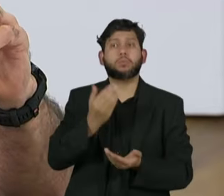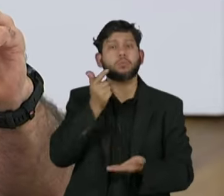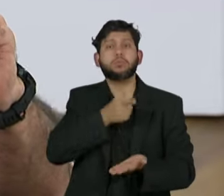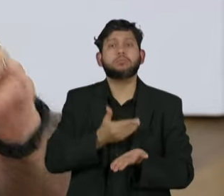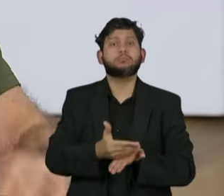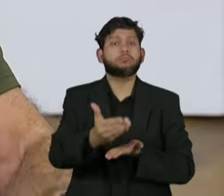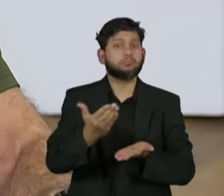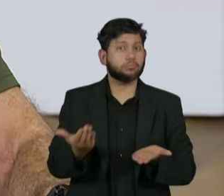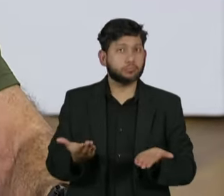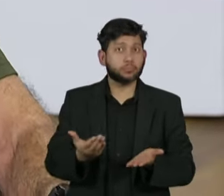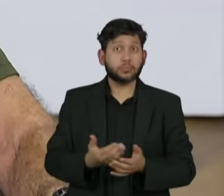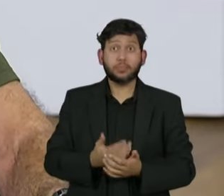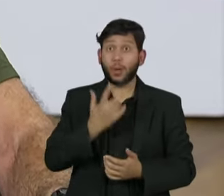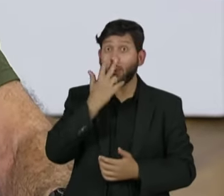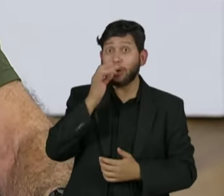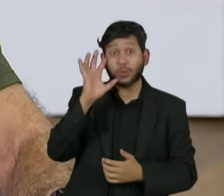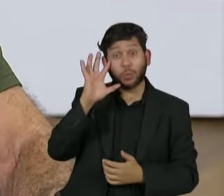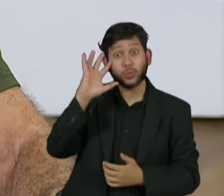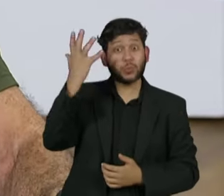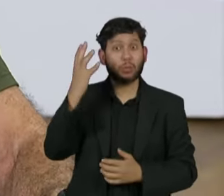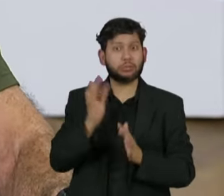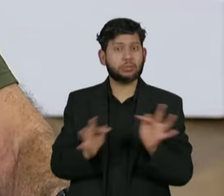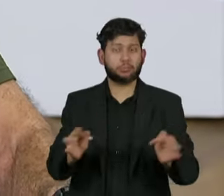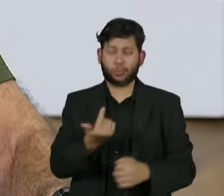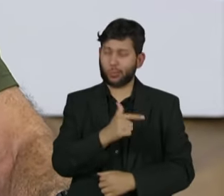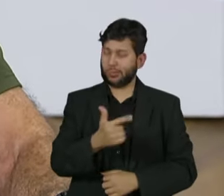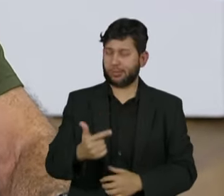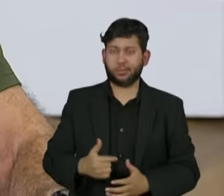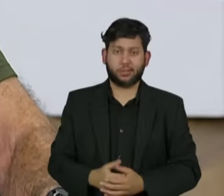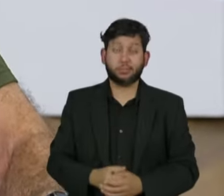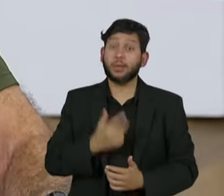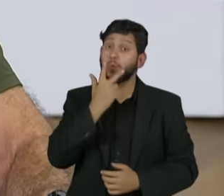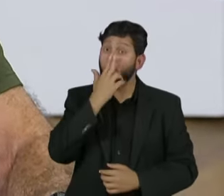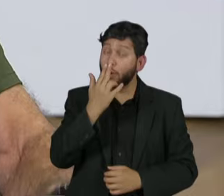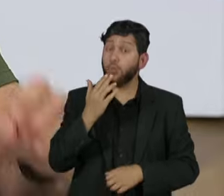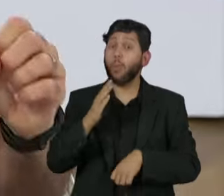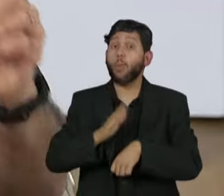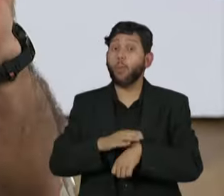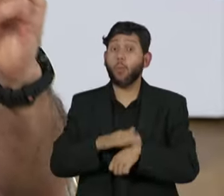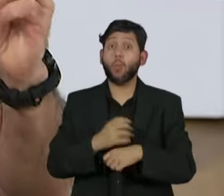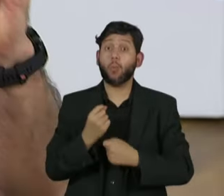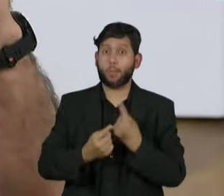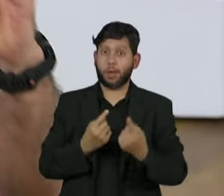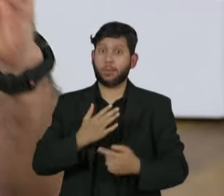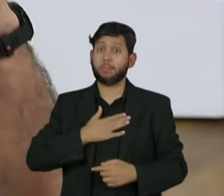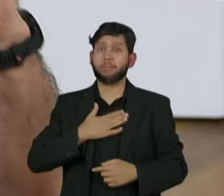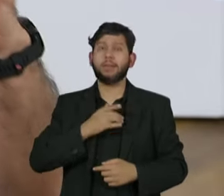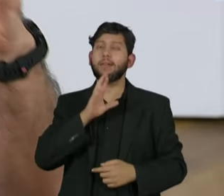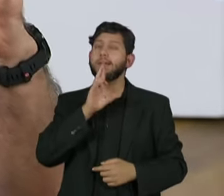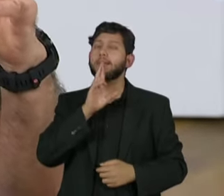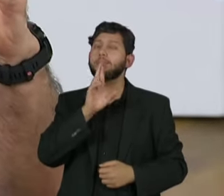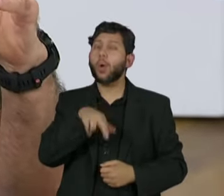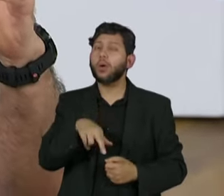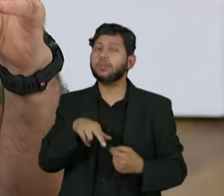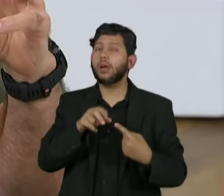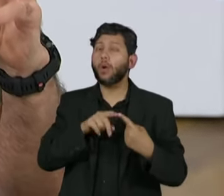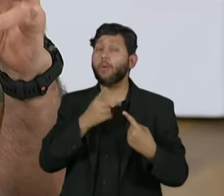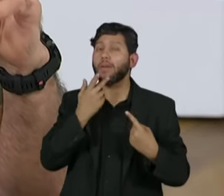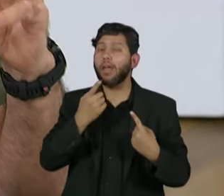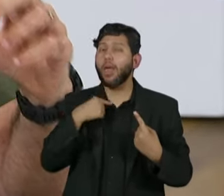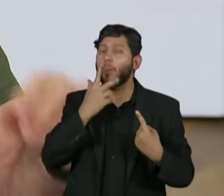e eu não acho que tem uma solução trivial para esse problema mas eu acho que alguma hora também veja minha resposta tá cheia de eu acho